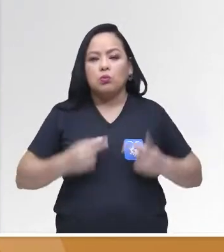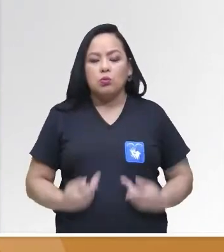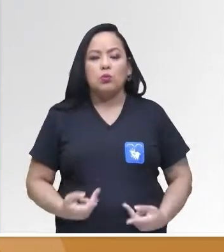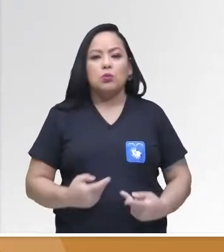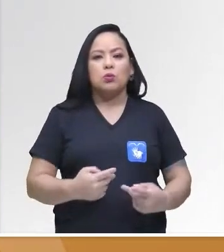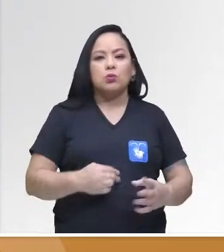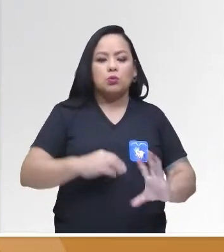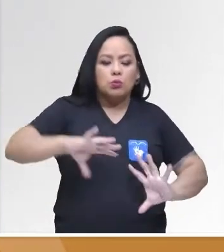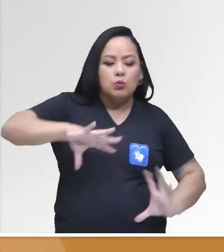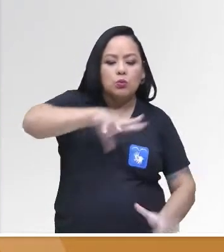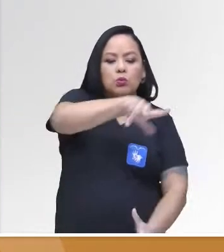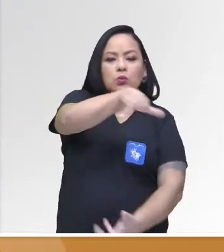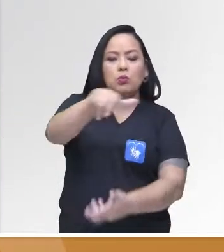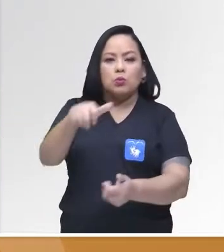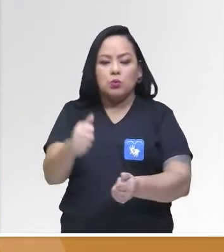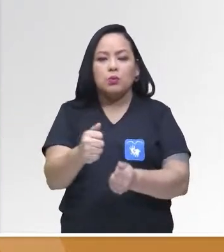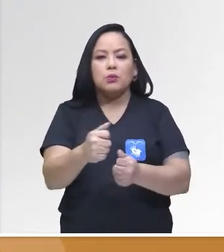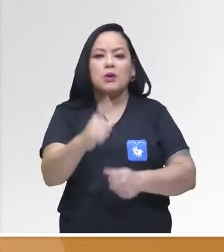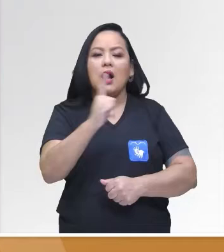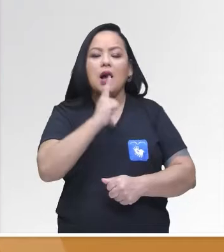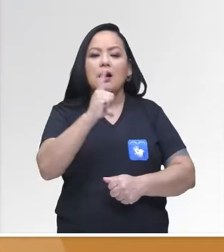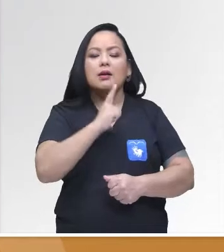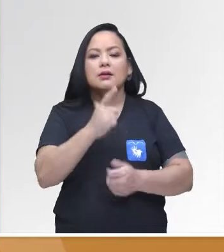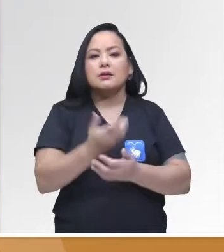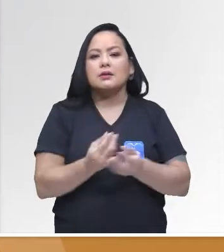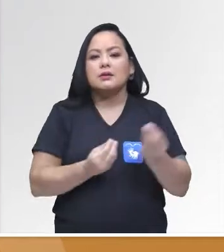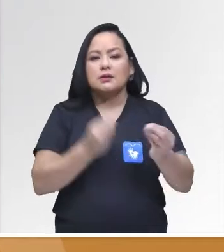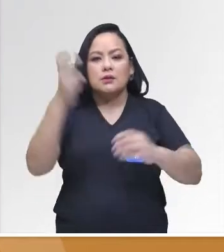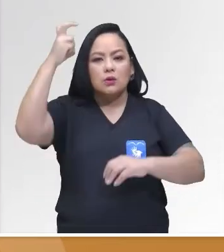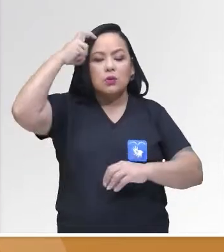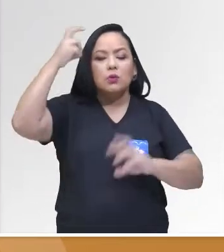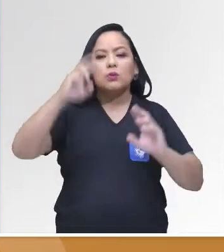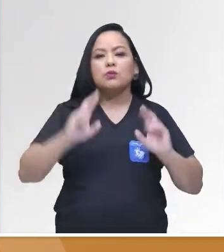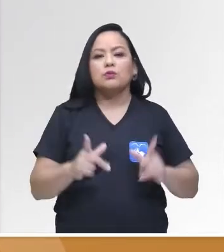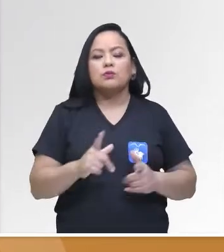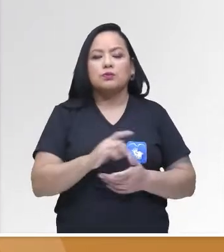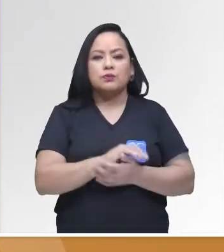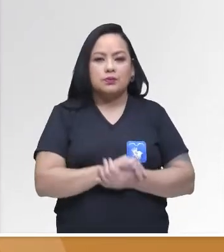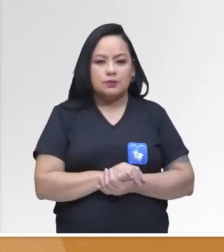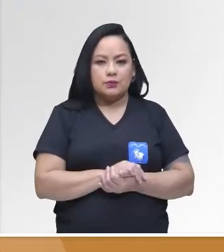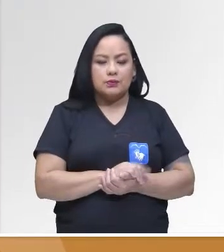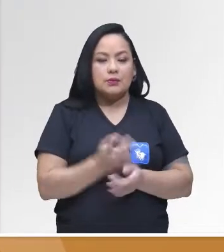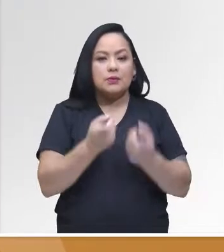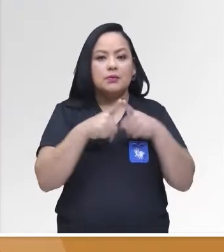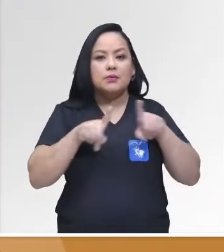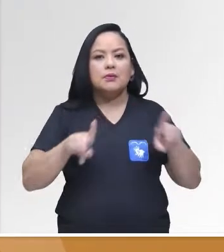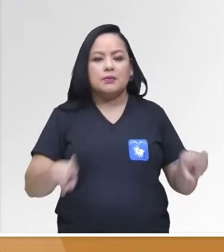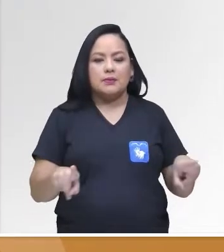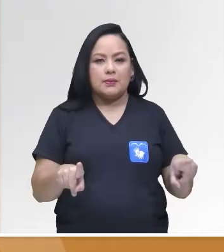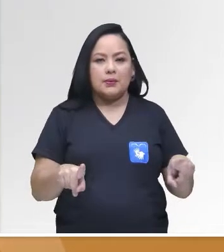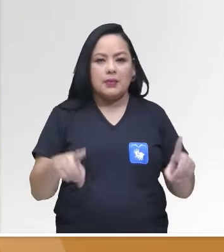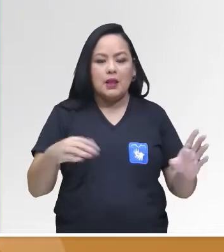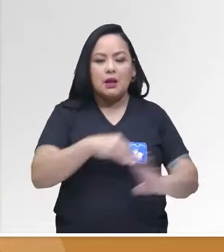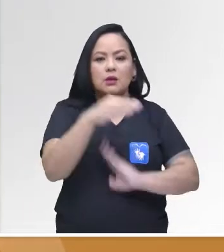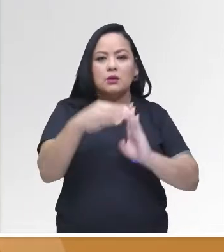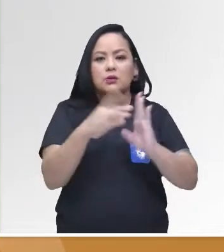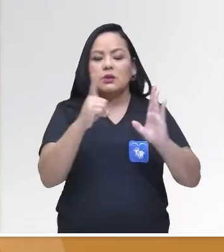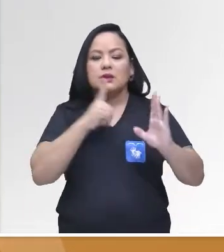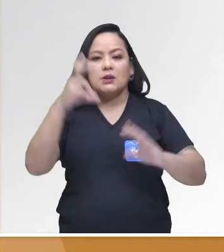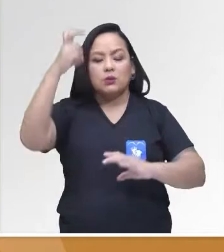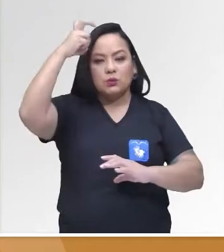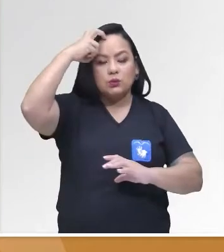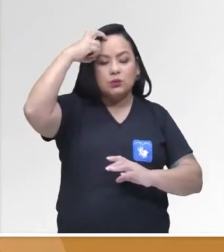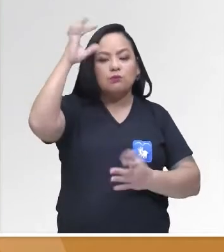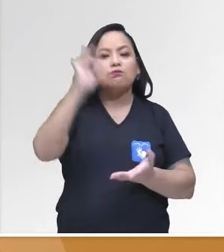o planeta Terra possui culturas diferentes, mas todos possuem